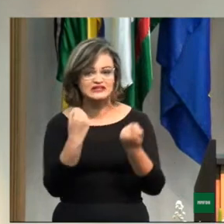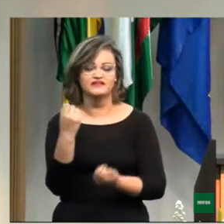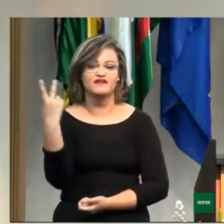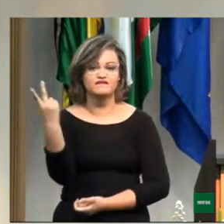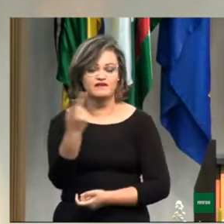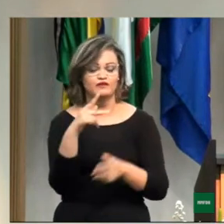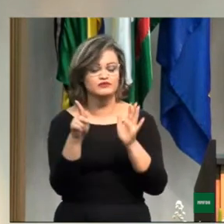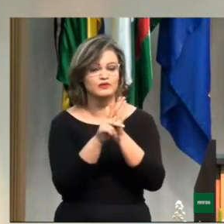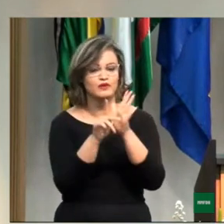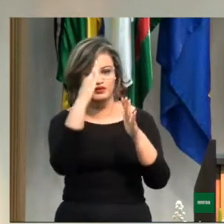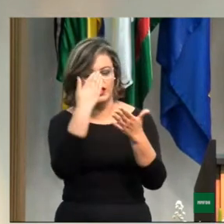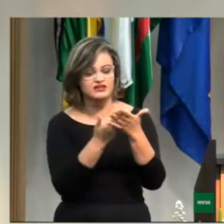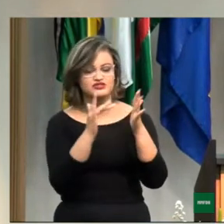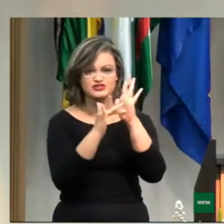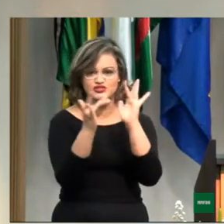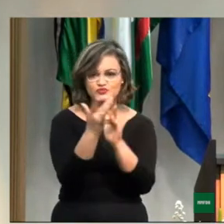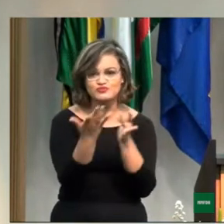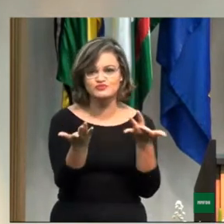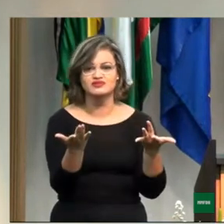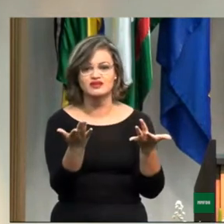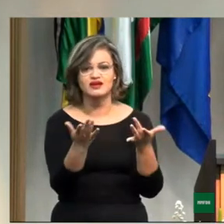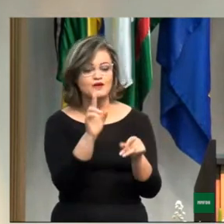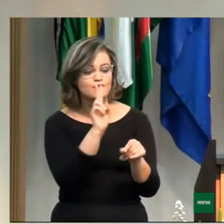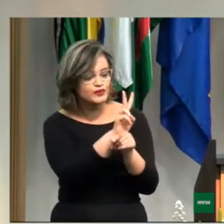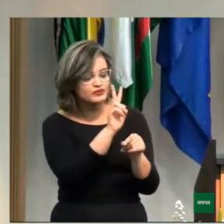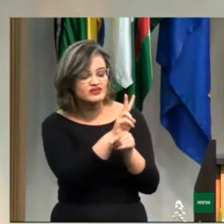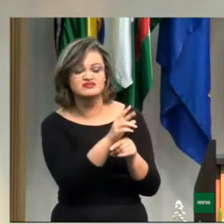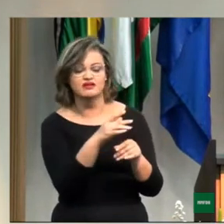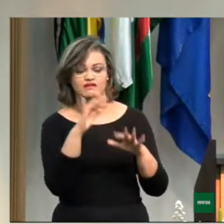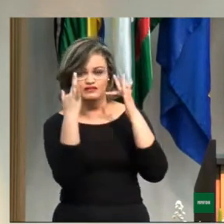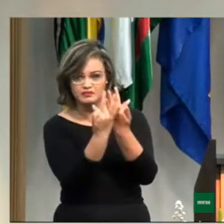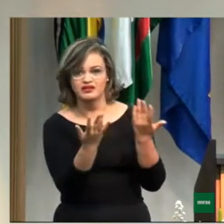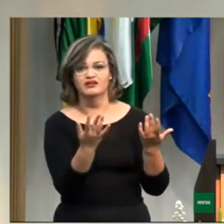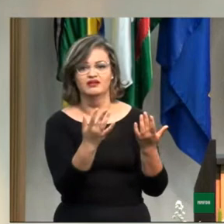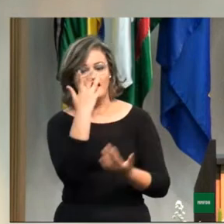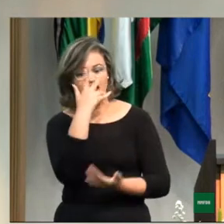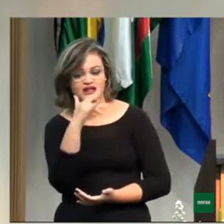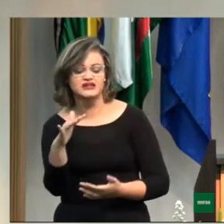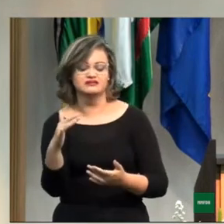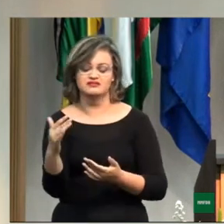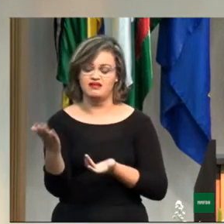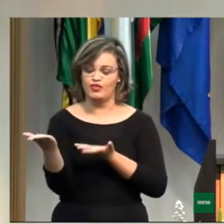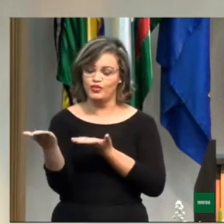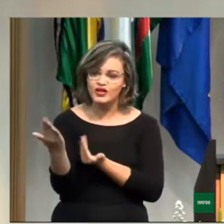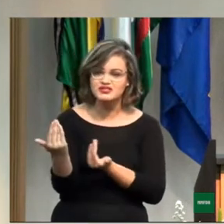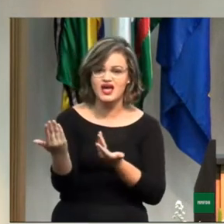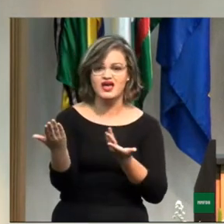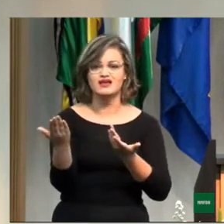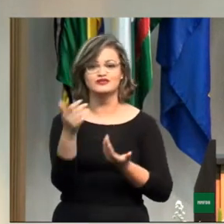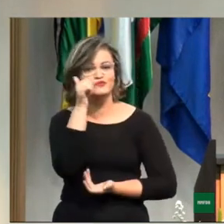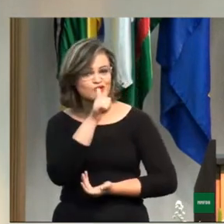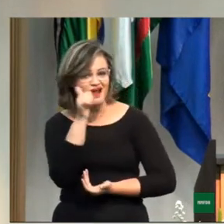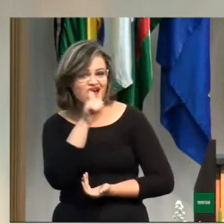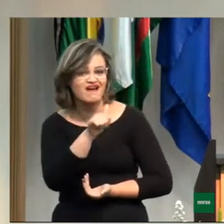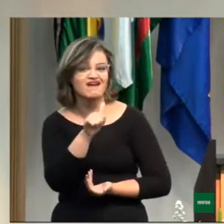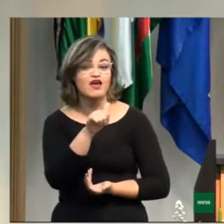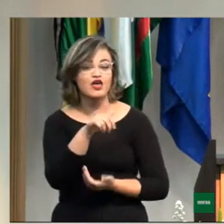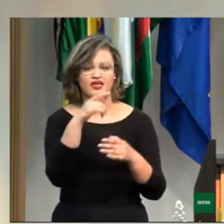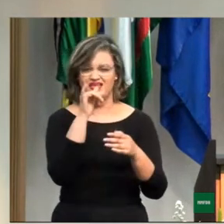da proteção à família, a criança, o adolescente, a mulher. Porque, quando falamos